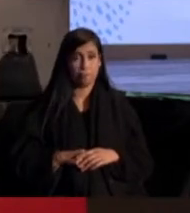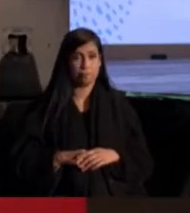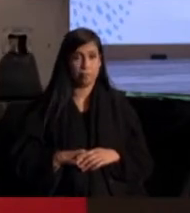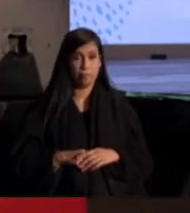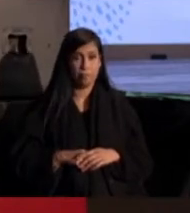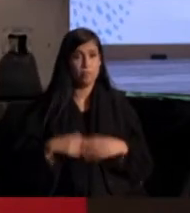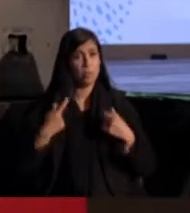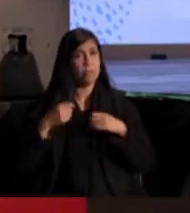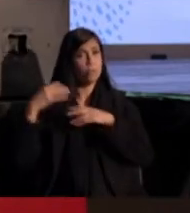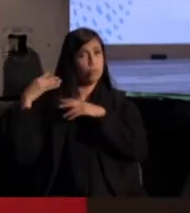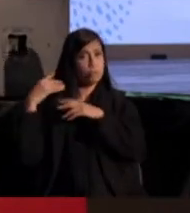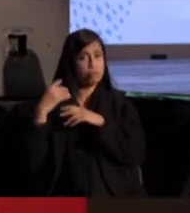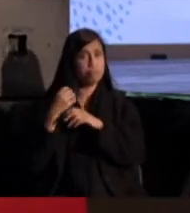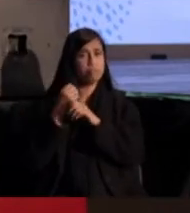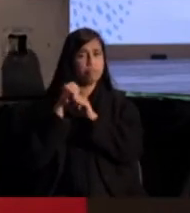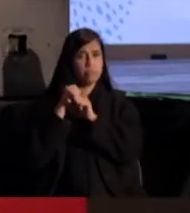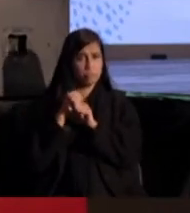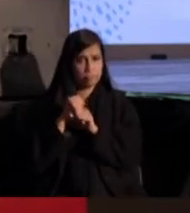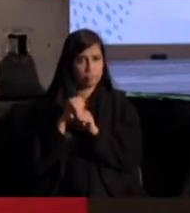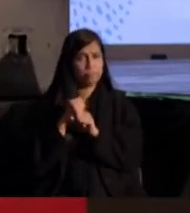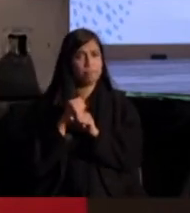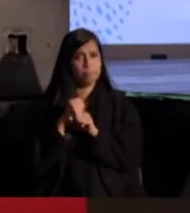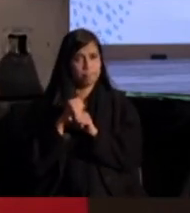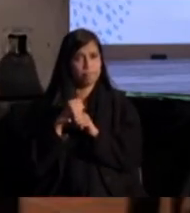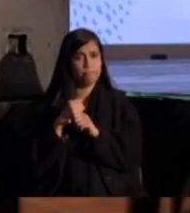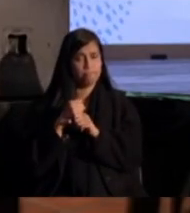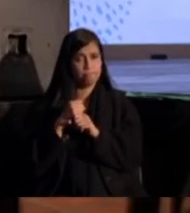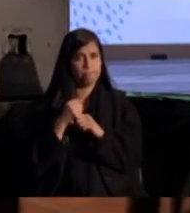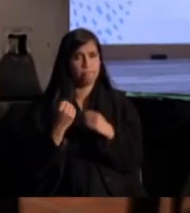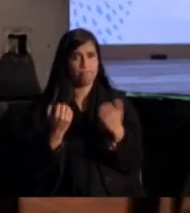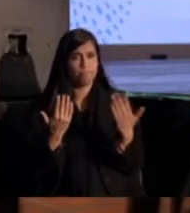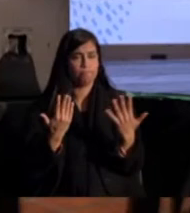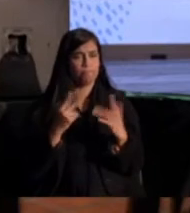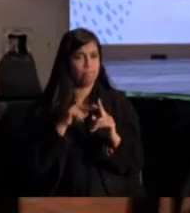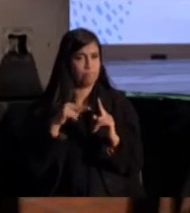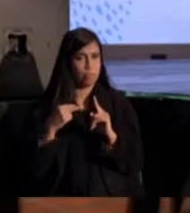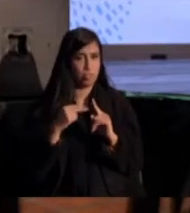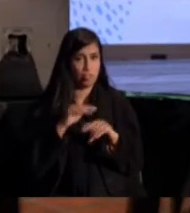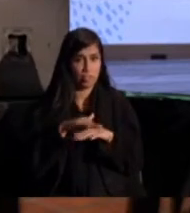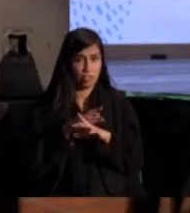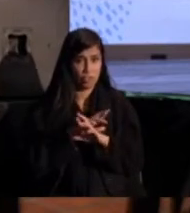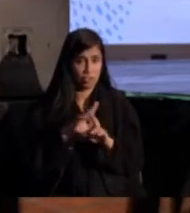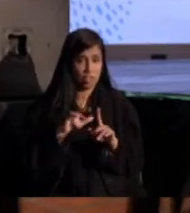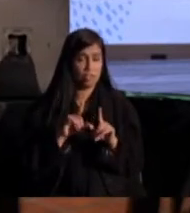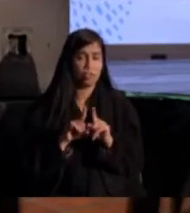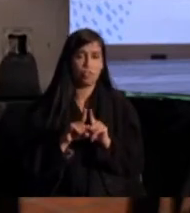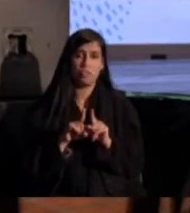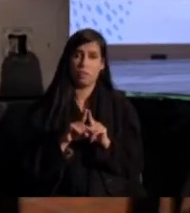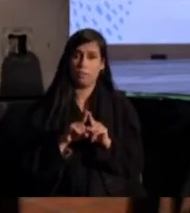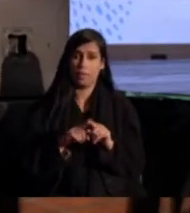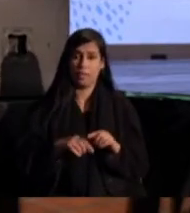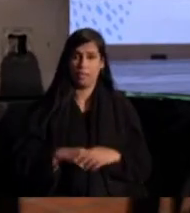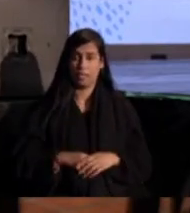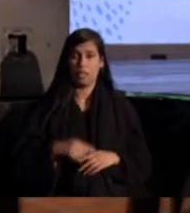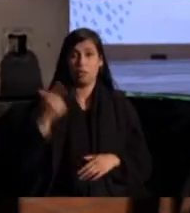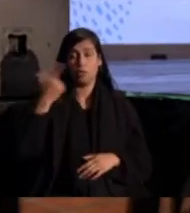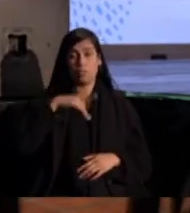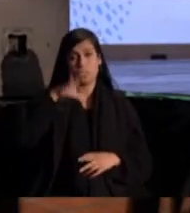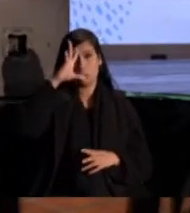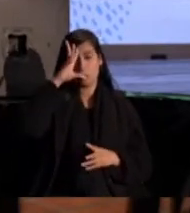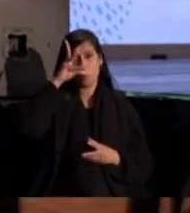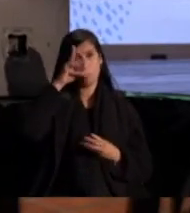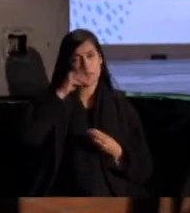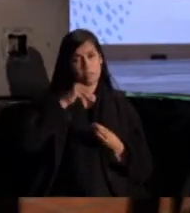retomada disso implicará para nós também nos aproximarmos e entender o que é o Estado e entender o que é